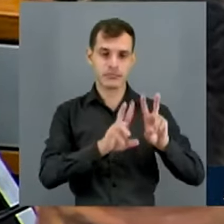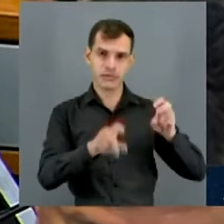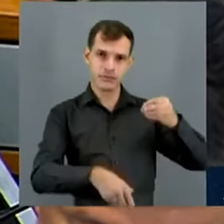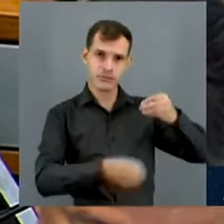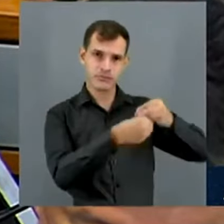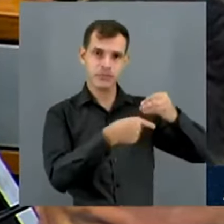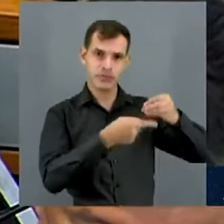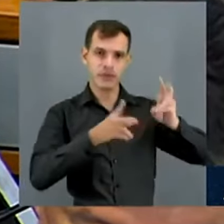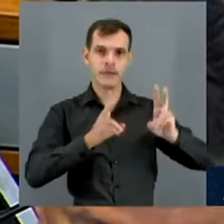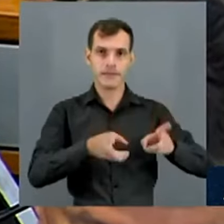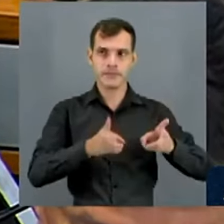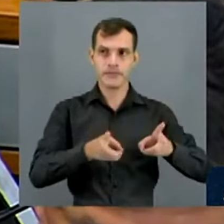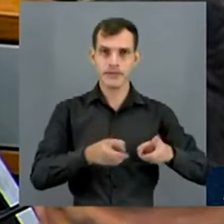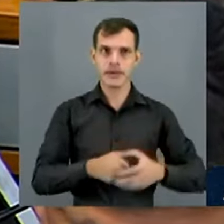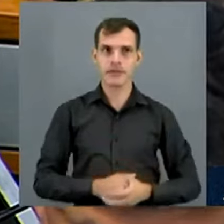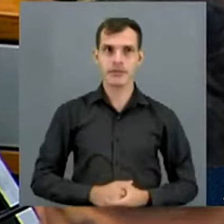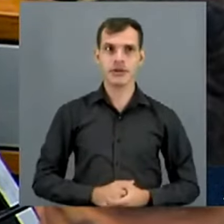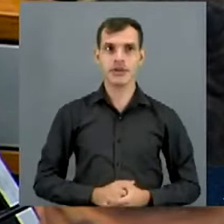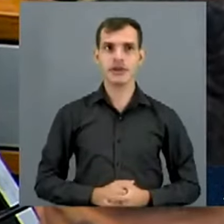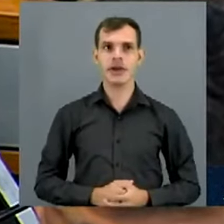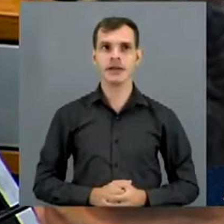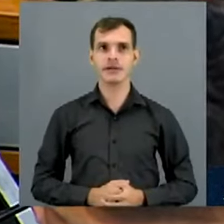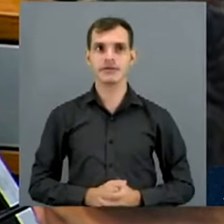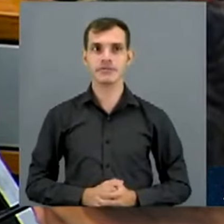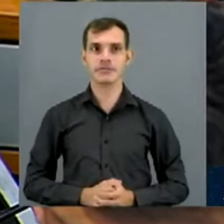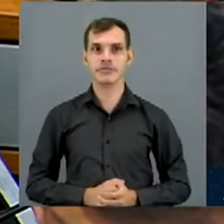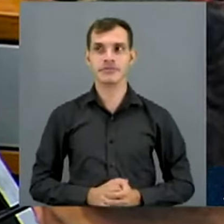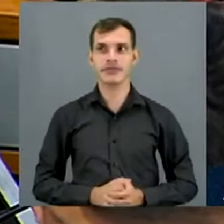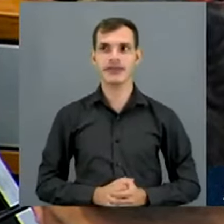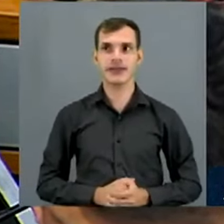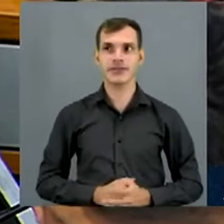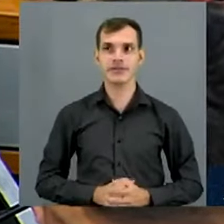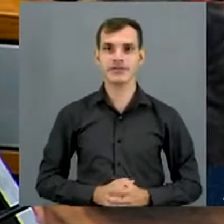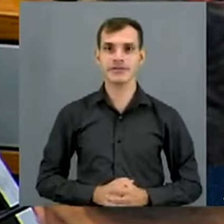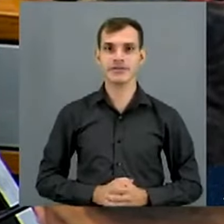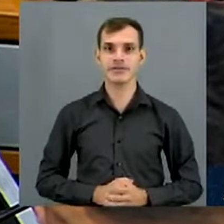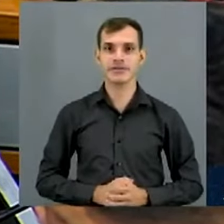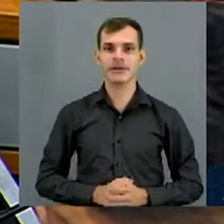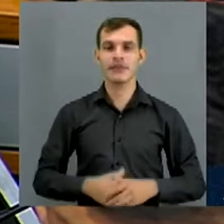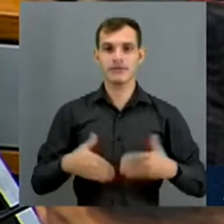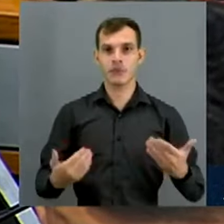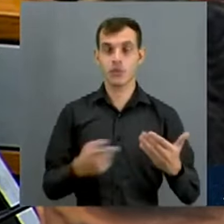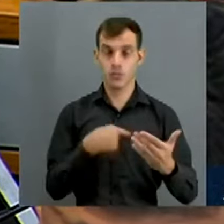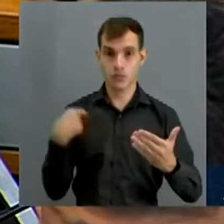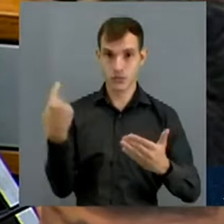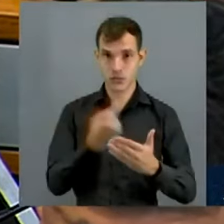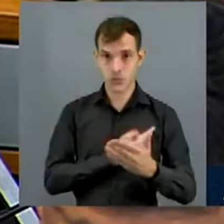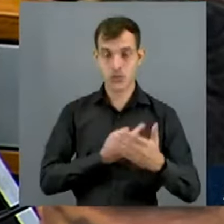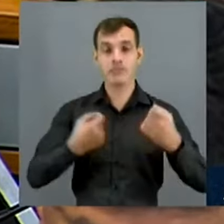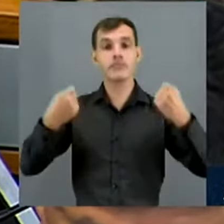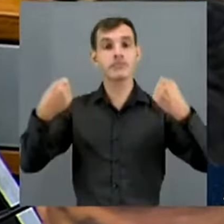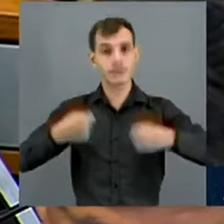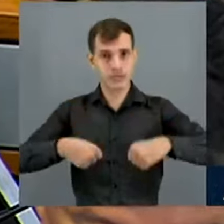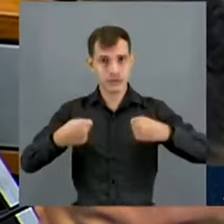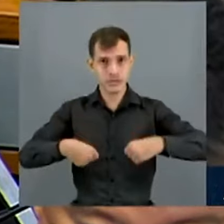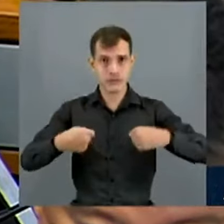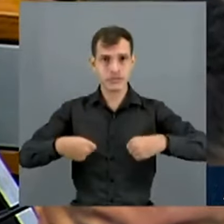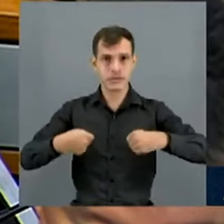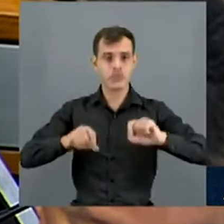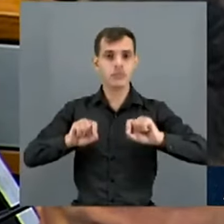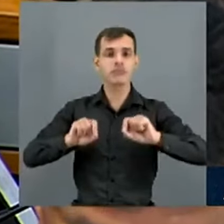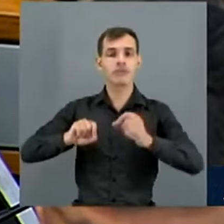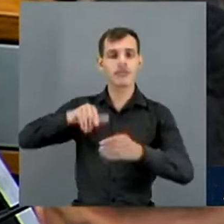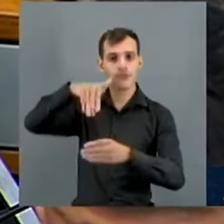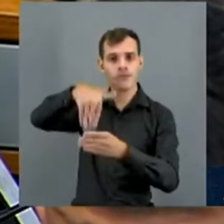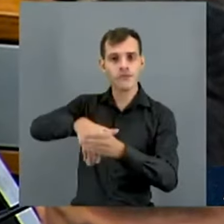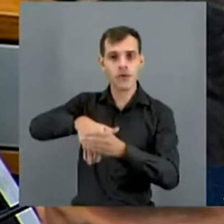claro, o Brasil precisa dar uma resposta urgente à sociedade e cabe a nós, definitivamente, votar uma